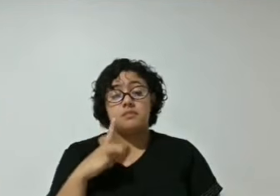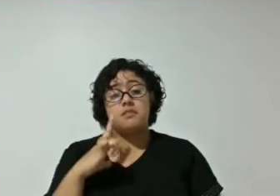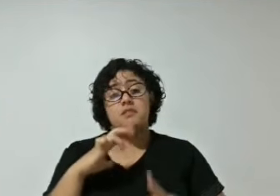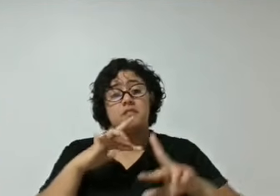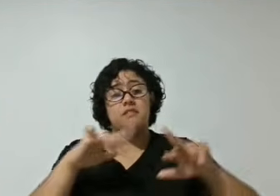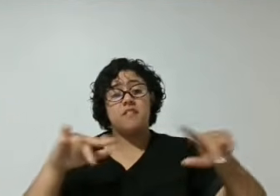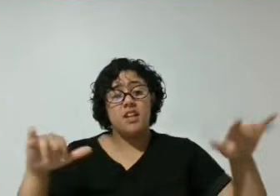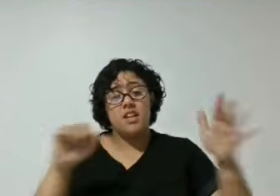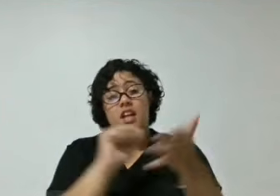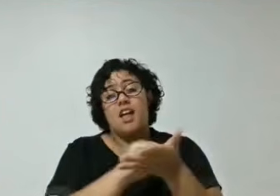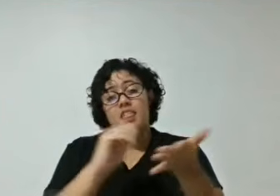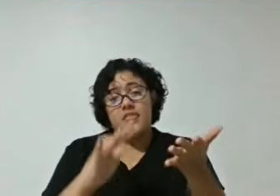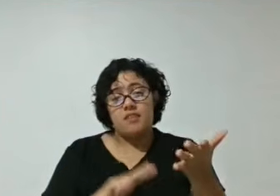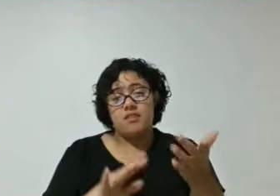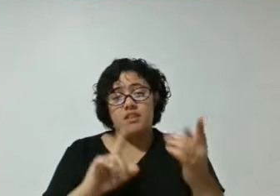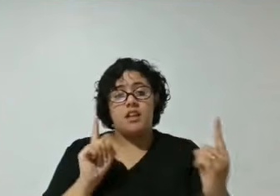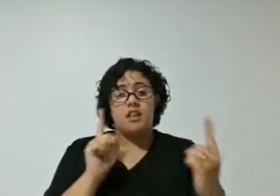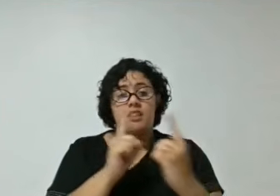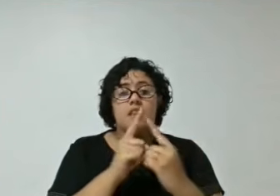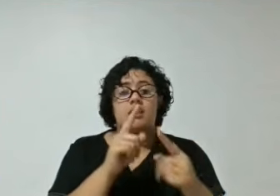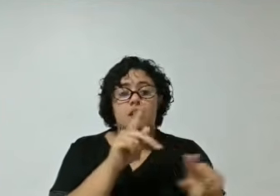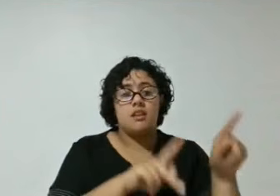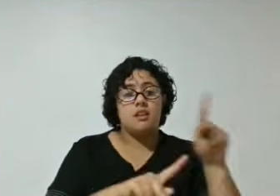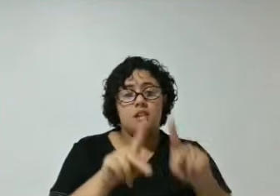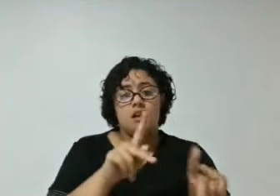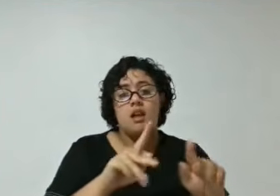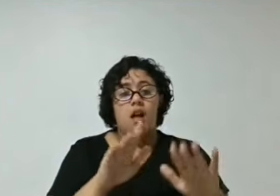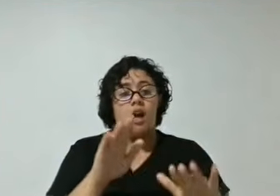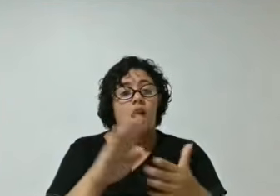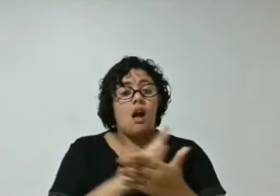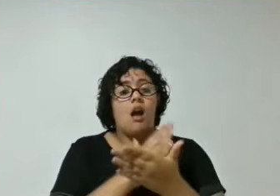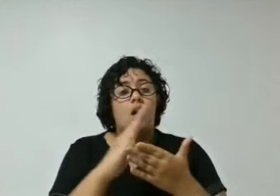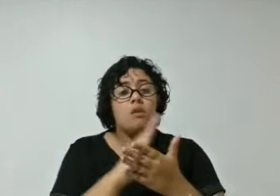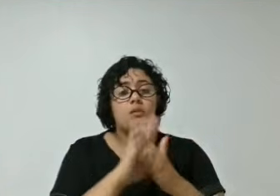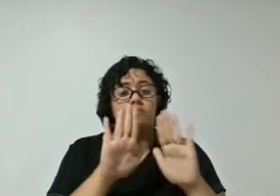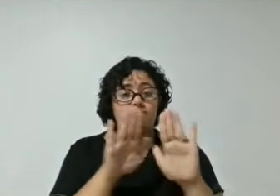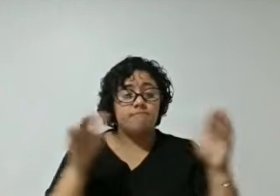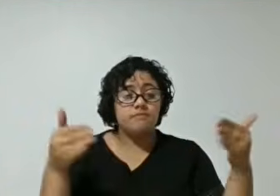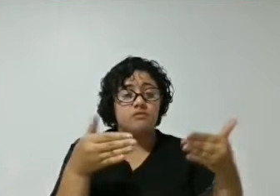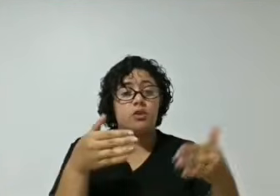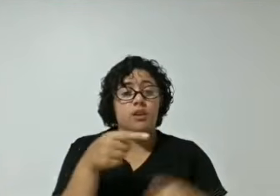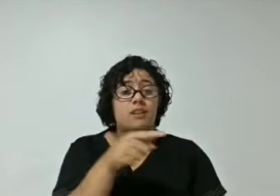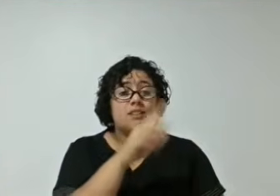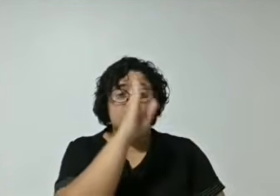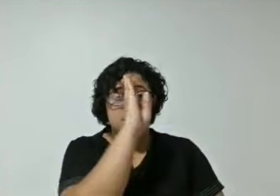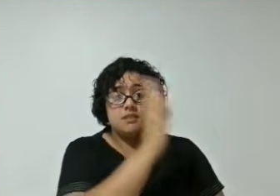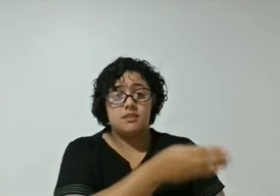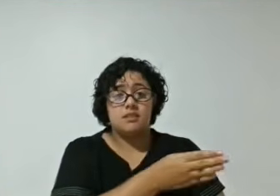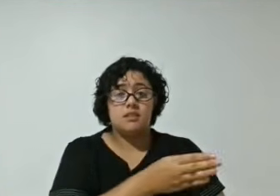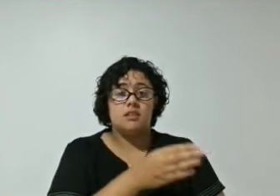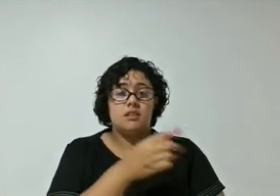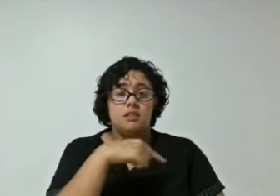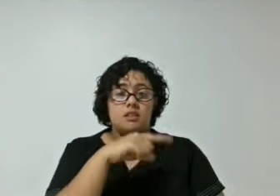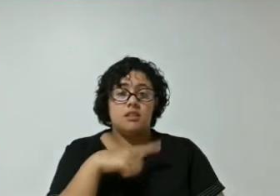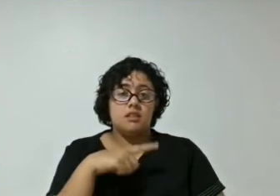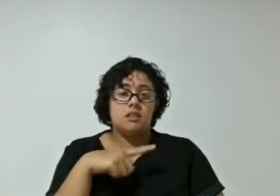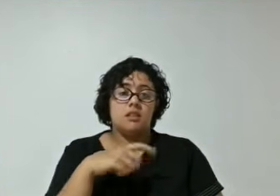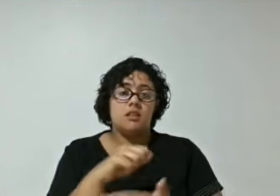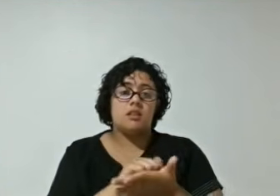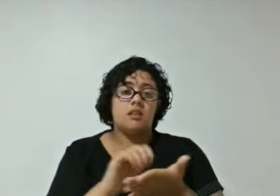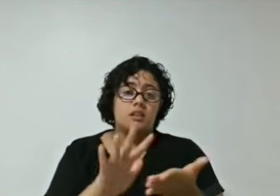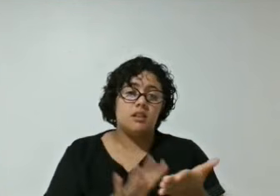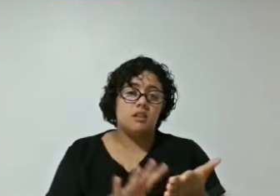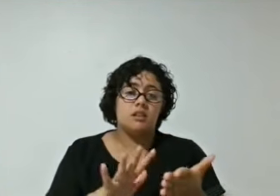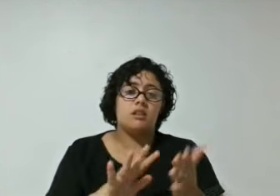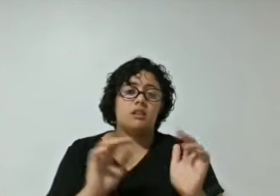esse público. Algumas são voltadas especificamente para esse público. Por exemplo, a gente tem uma atividade em parceria com a Secretaria de